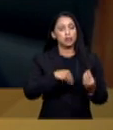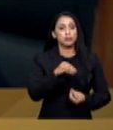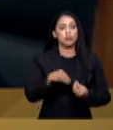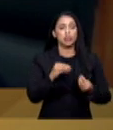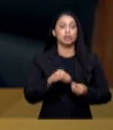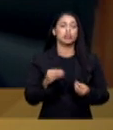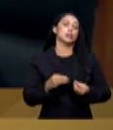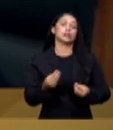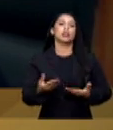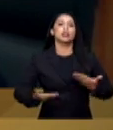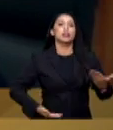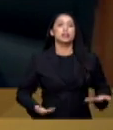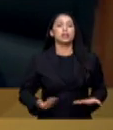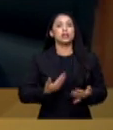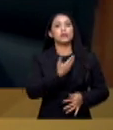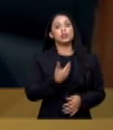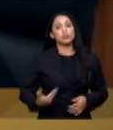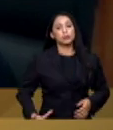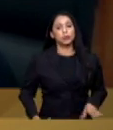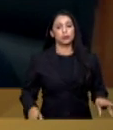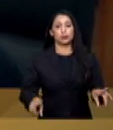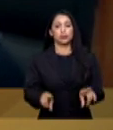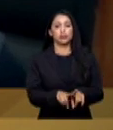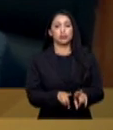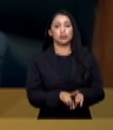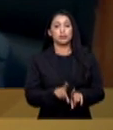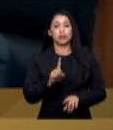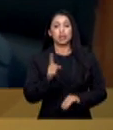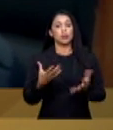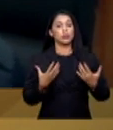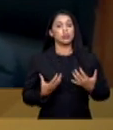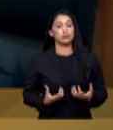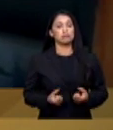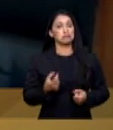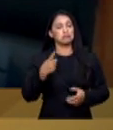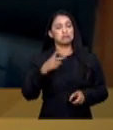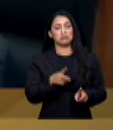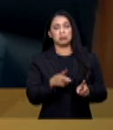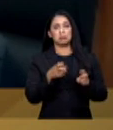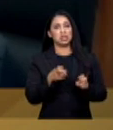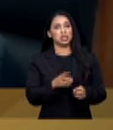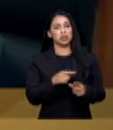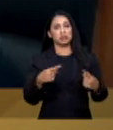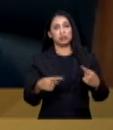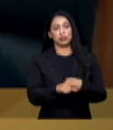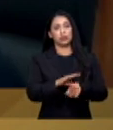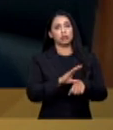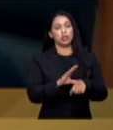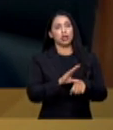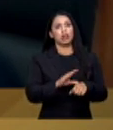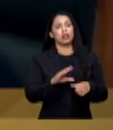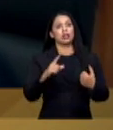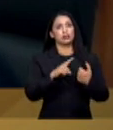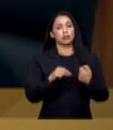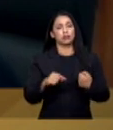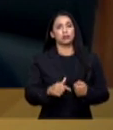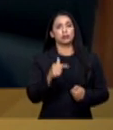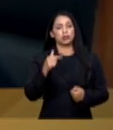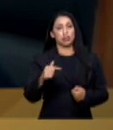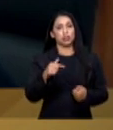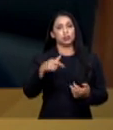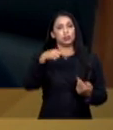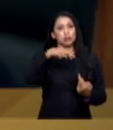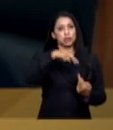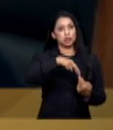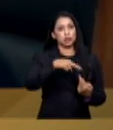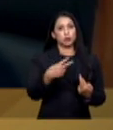serviço público. Da mesma forma, não vislumbro inconstitucionalidade quanto ao artigo 7º, inciso